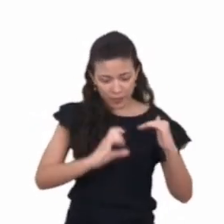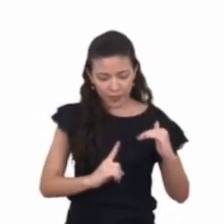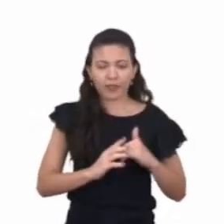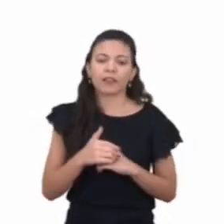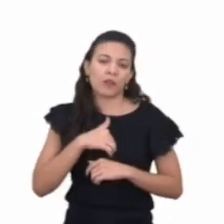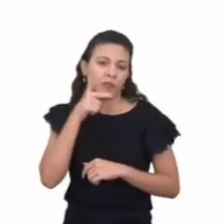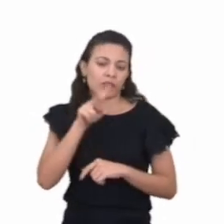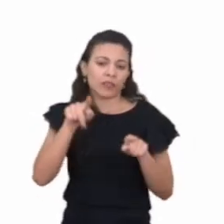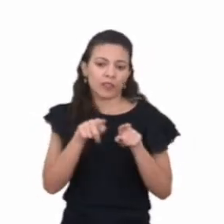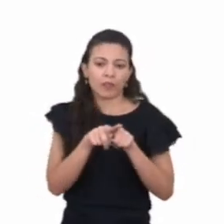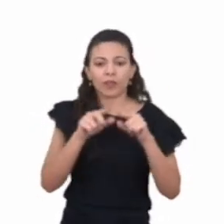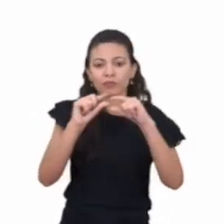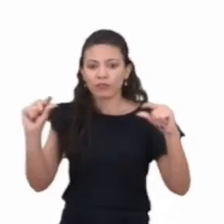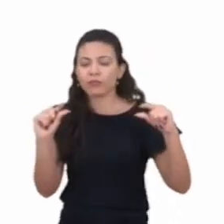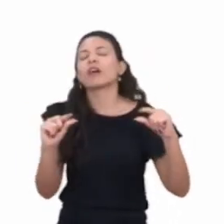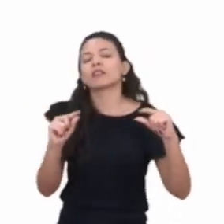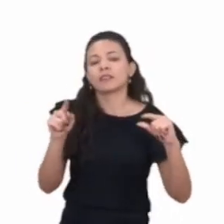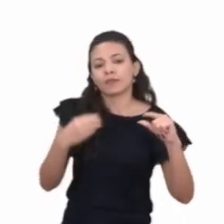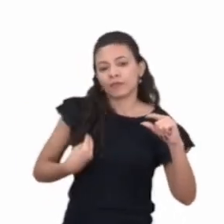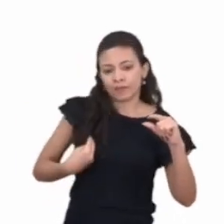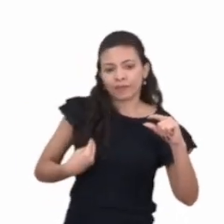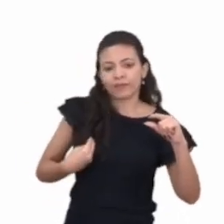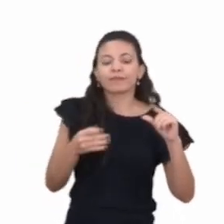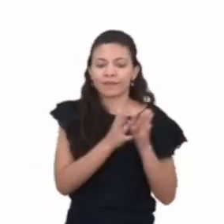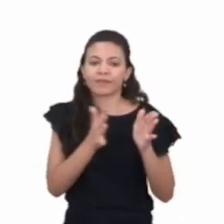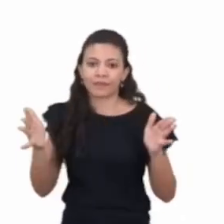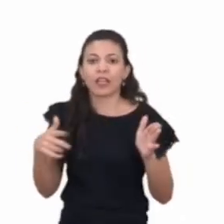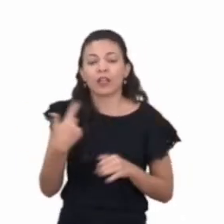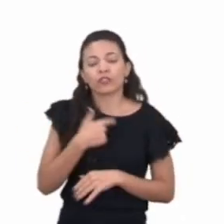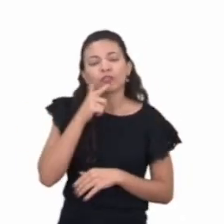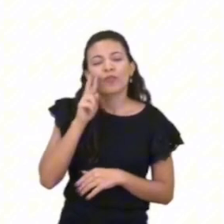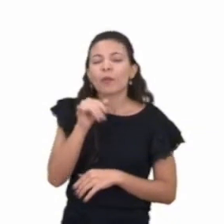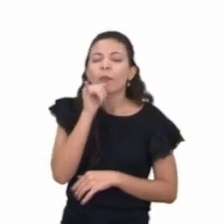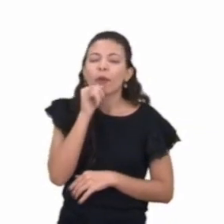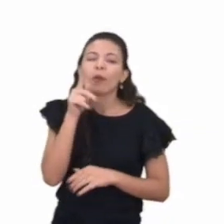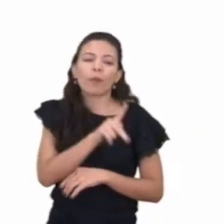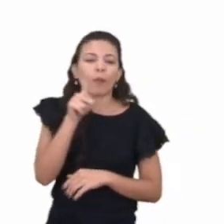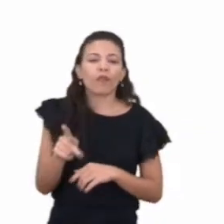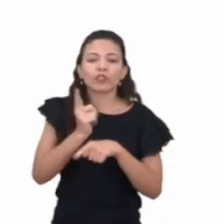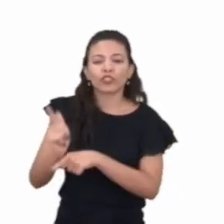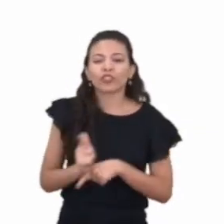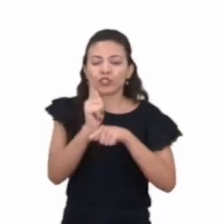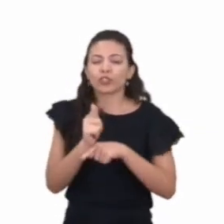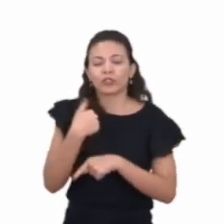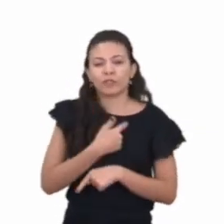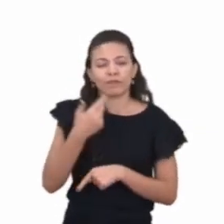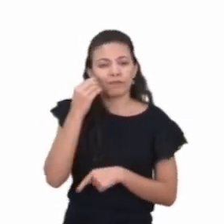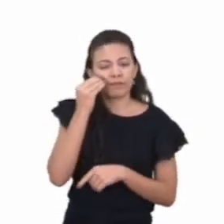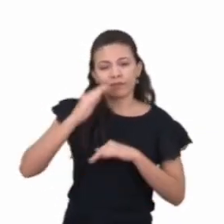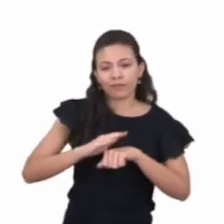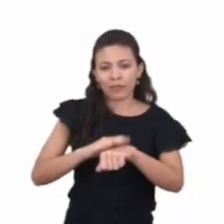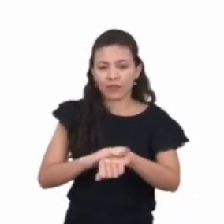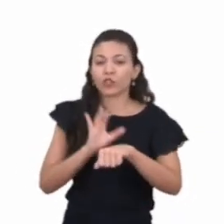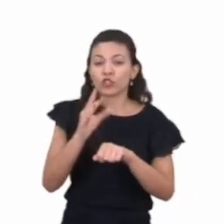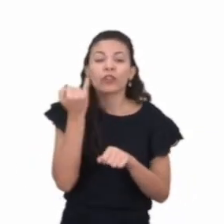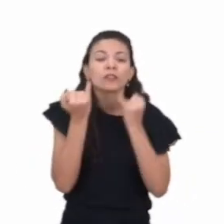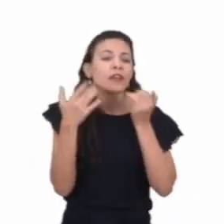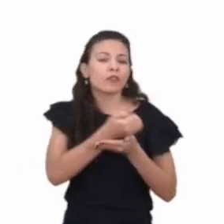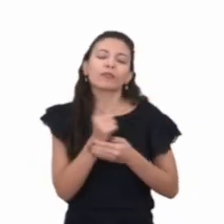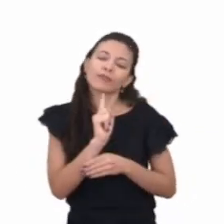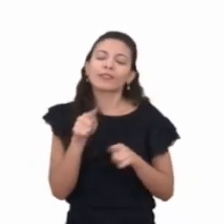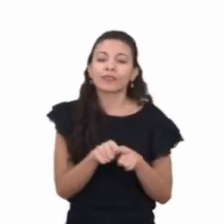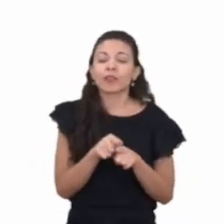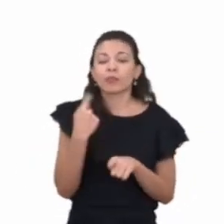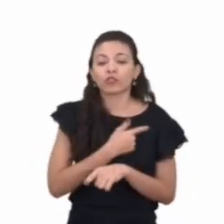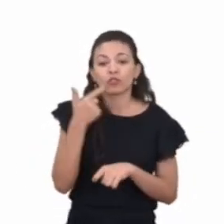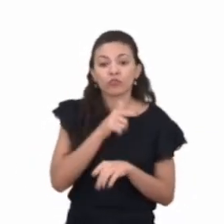quê? A gente quer trazer aqui a possibilidade também de direcionar o professor, a professora, a gestão, para uma ação necessária, de não ser só um dado pelo dado, e sim uma coisa que a gente consegue